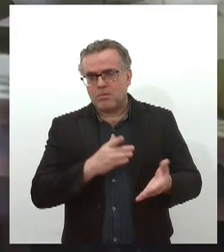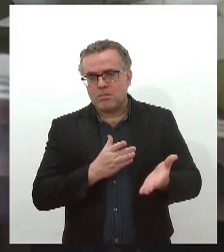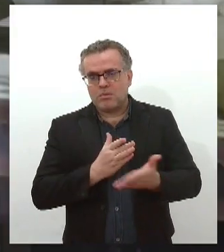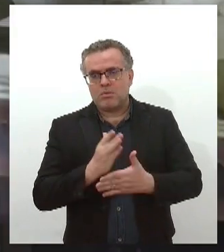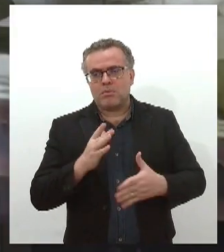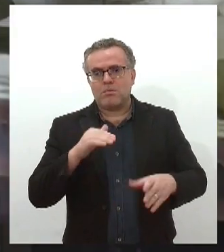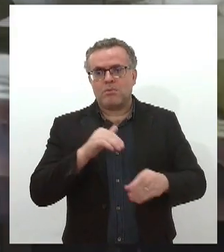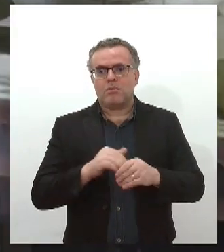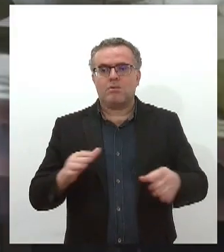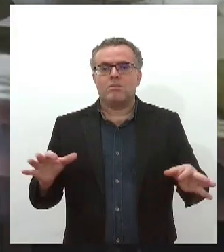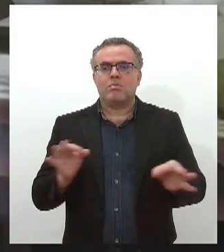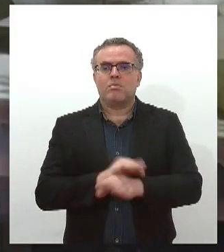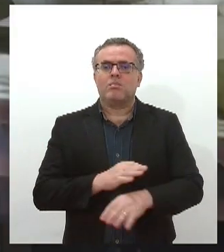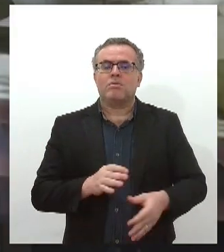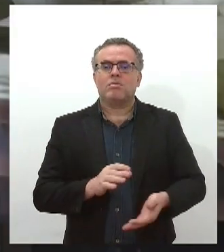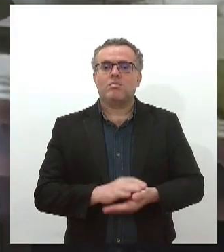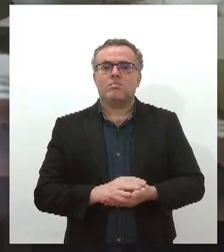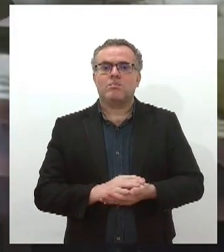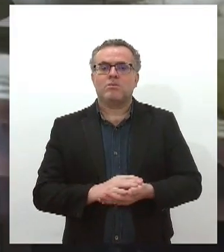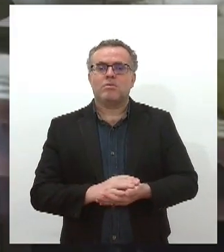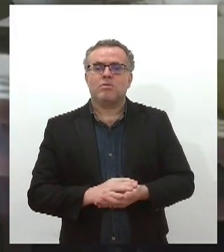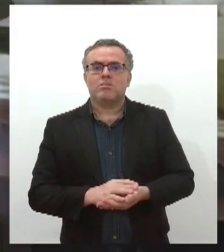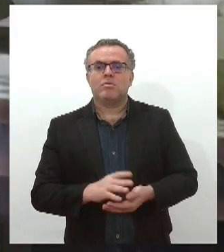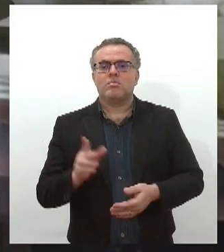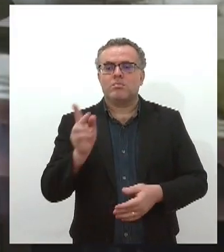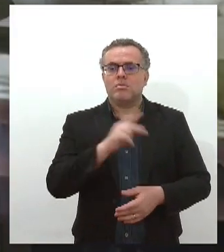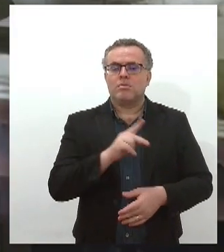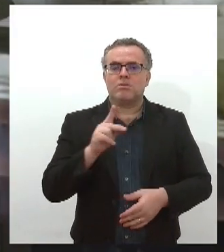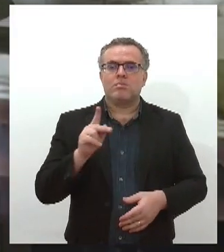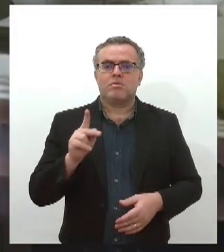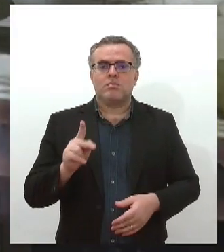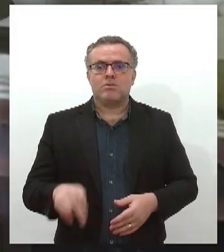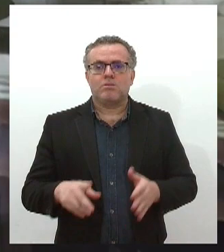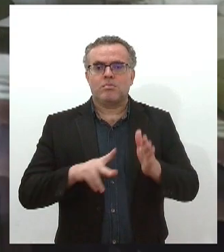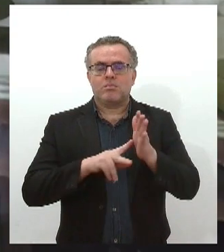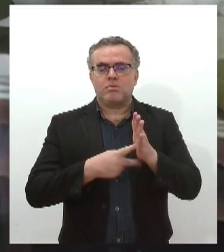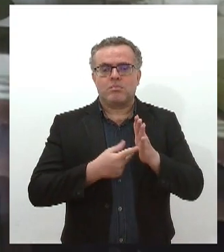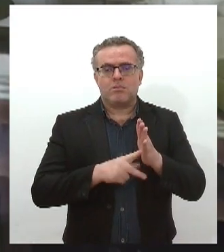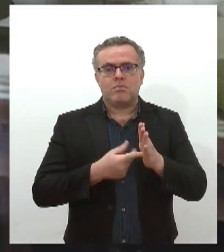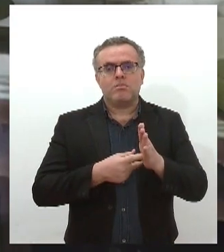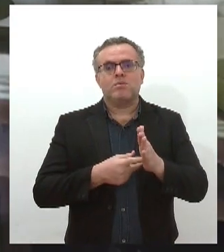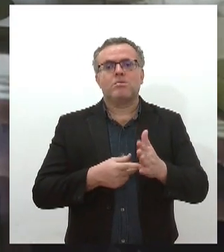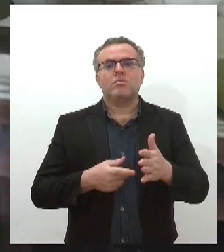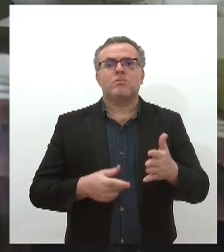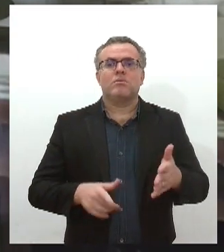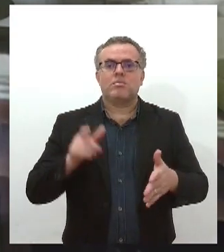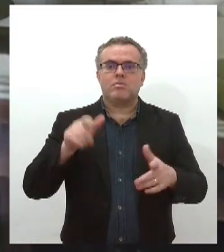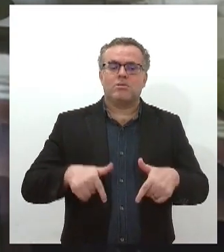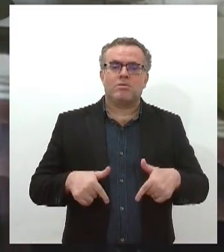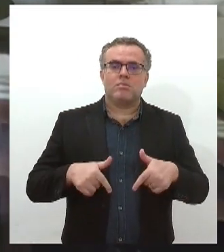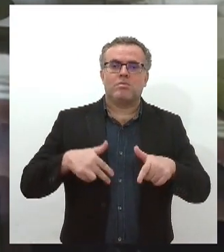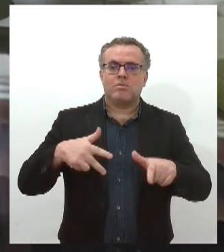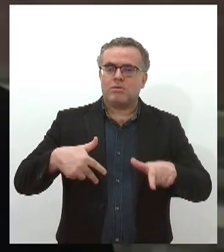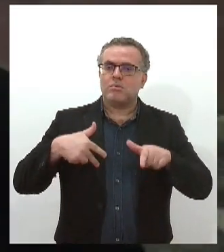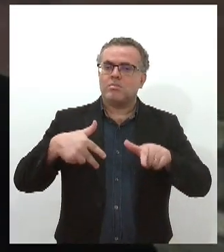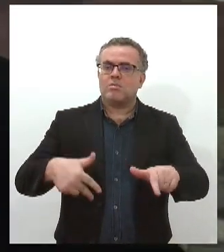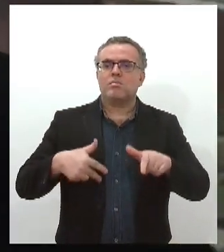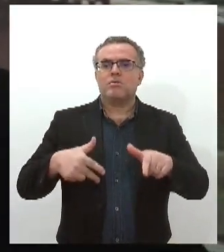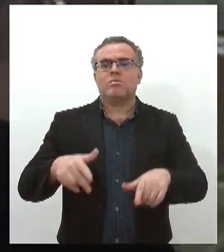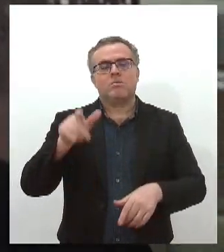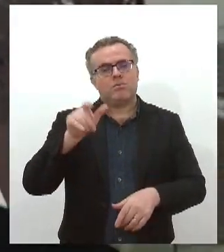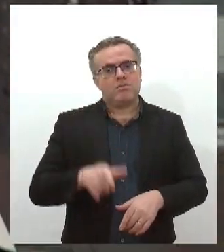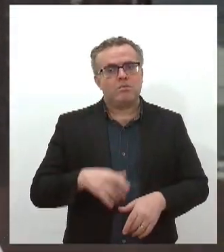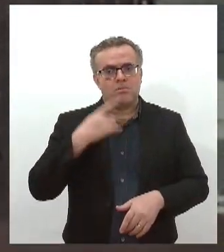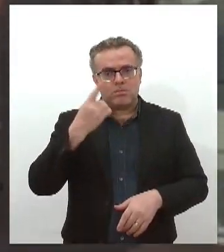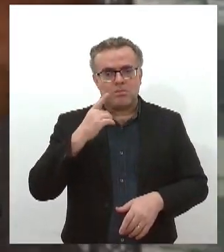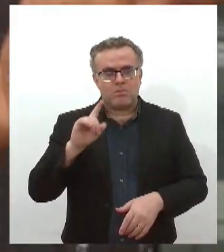anos. Professora, sindicalista, militante e ex-deputada estadual, Ana